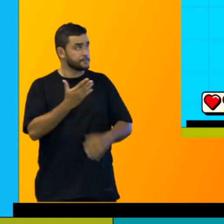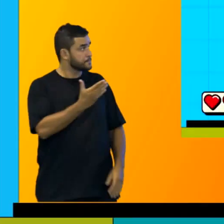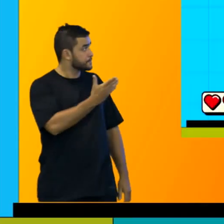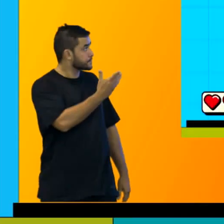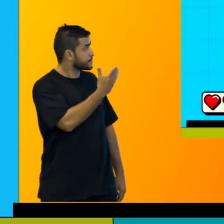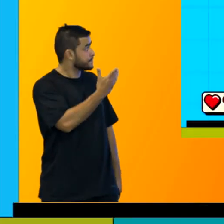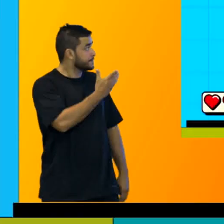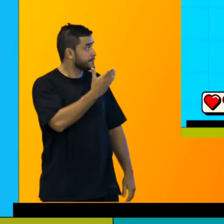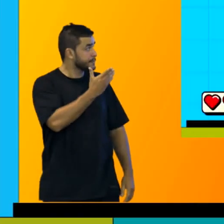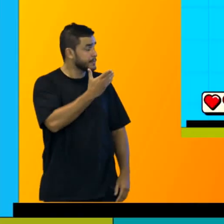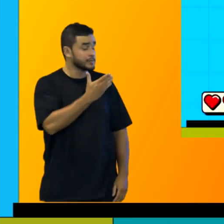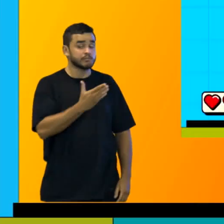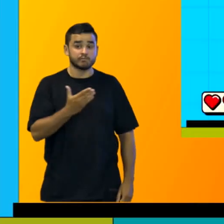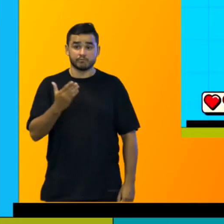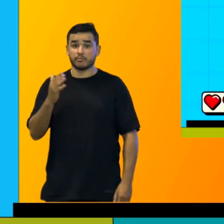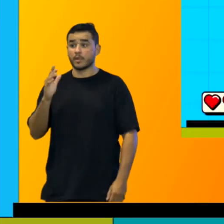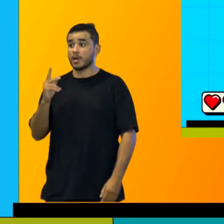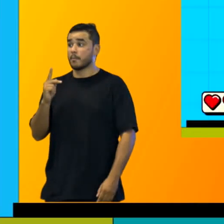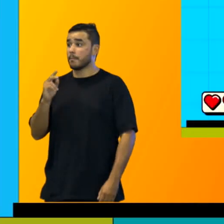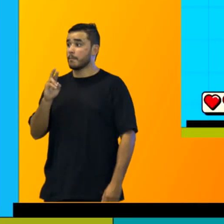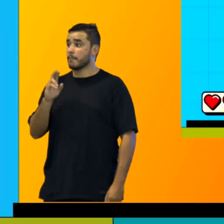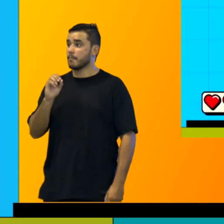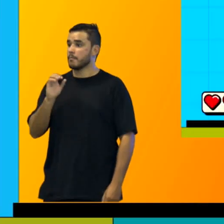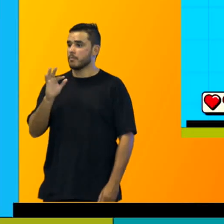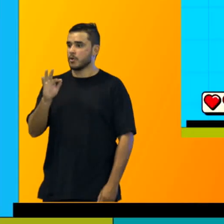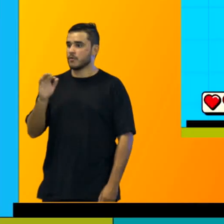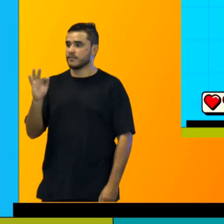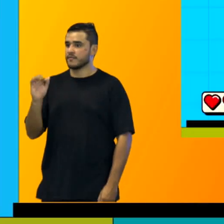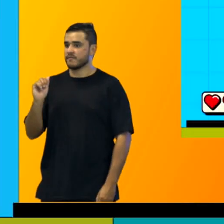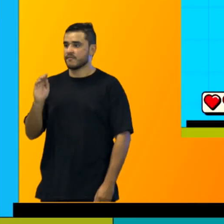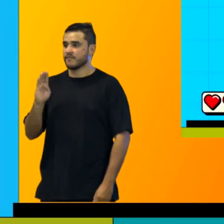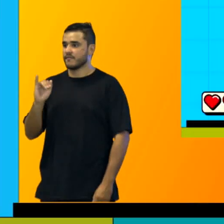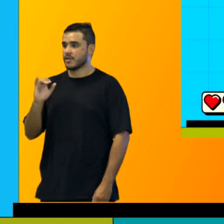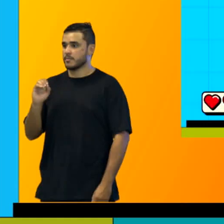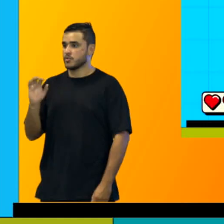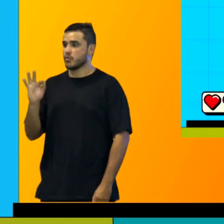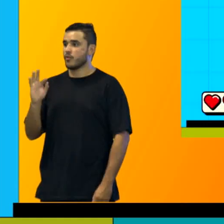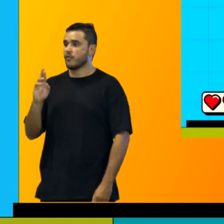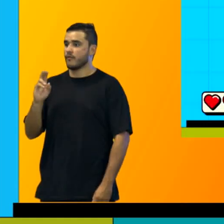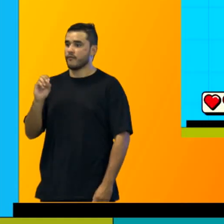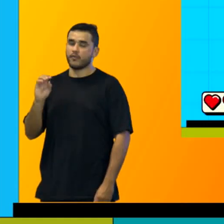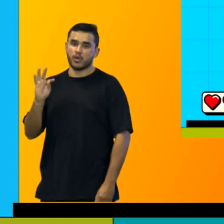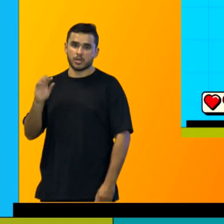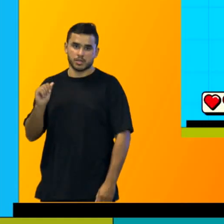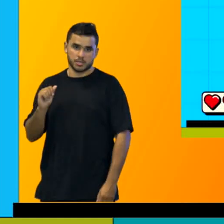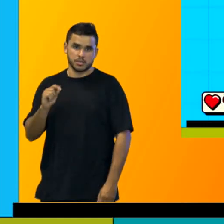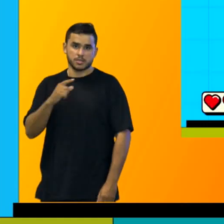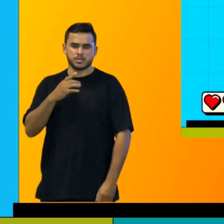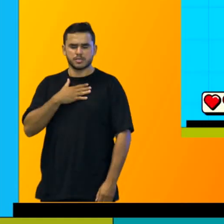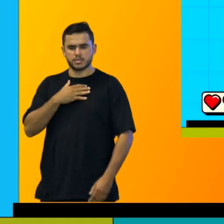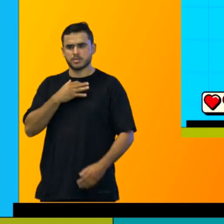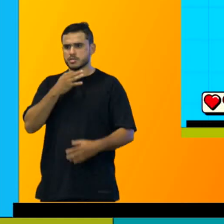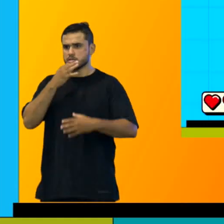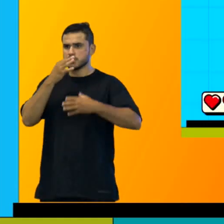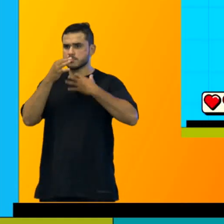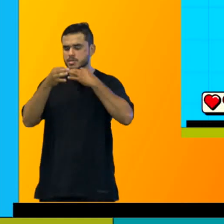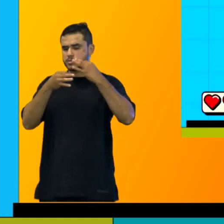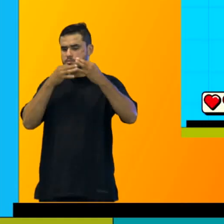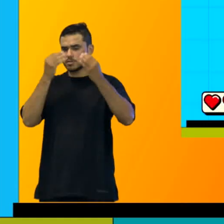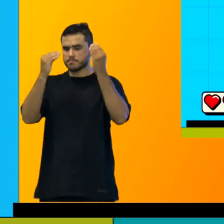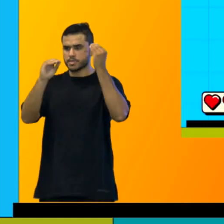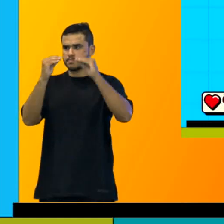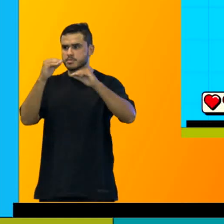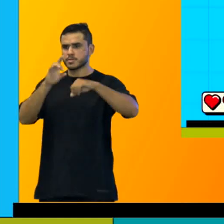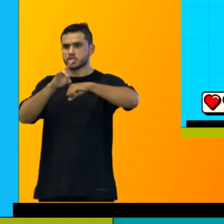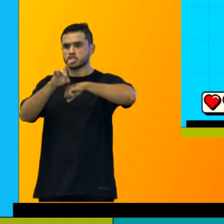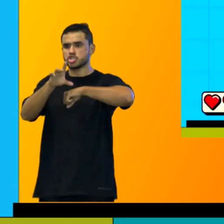Frota. Prof. Fábio Frota. A gente vai estar sempre trazendo aqui coisas importantes nesse mês final que trata do Enem. E é muito